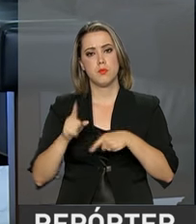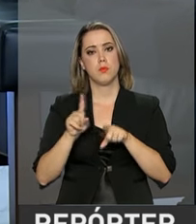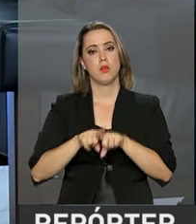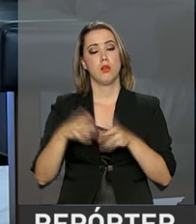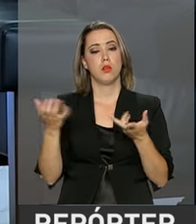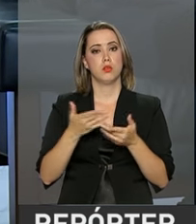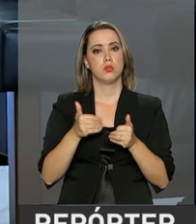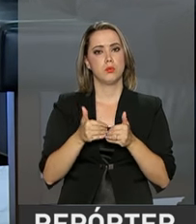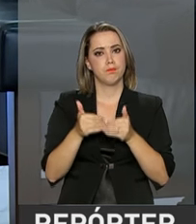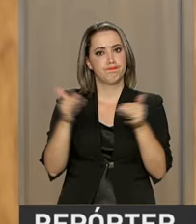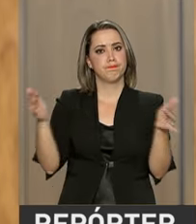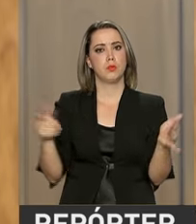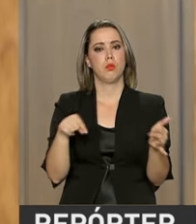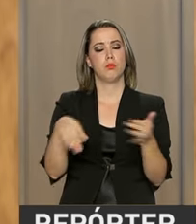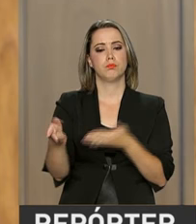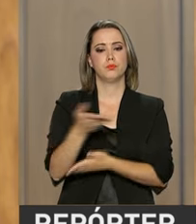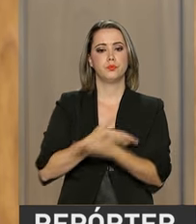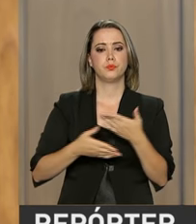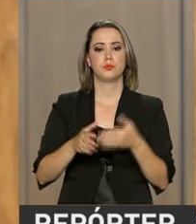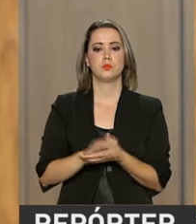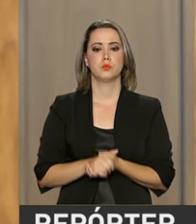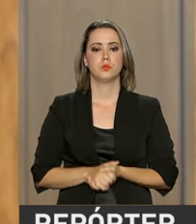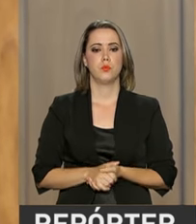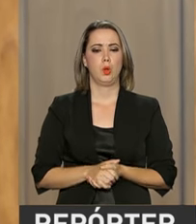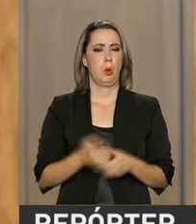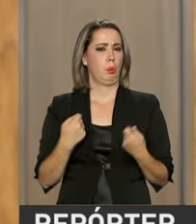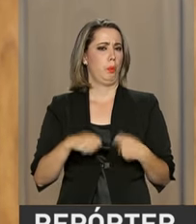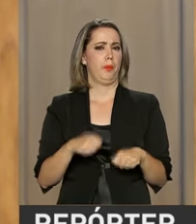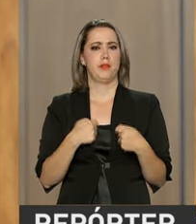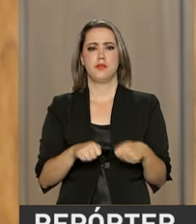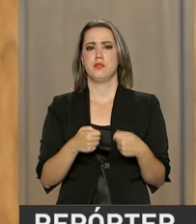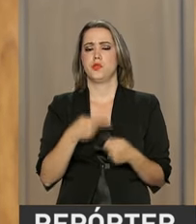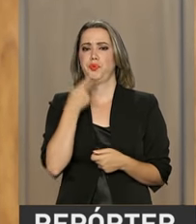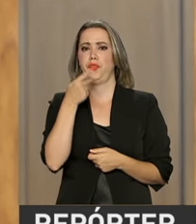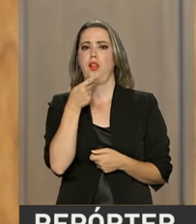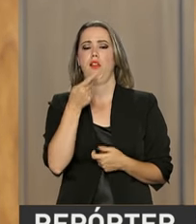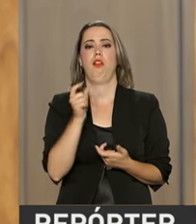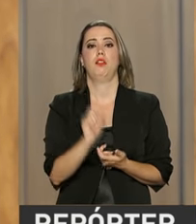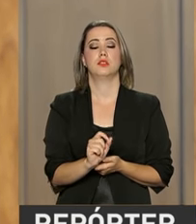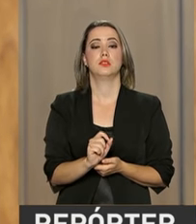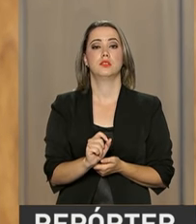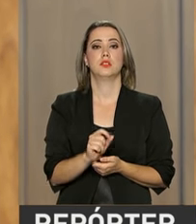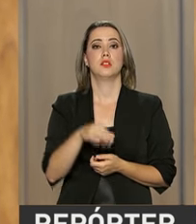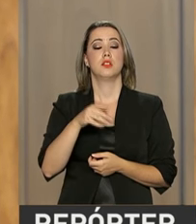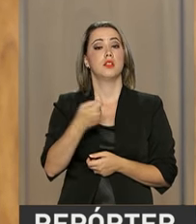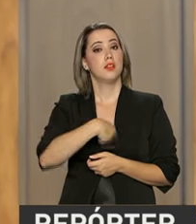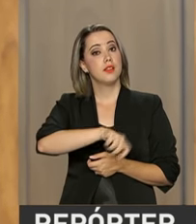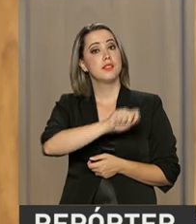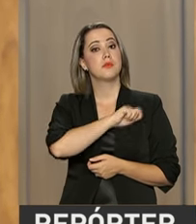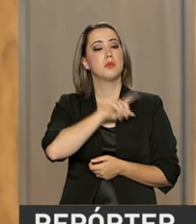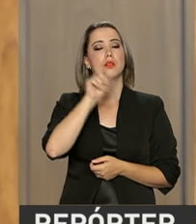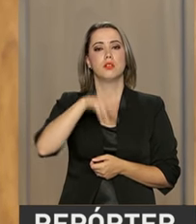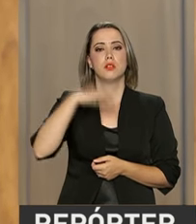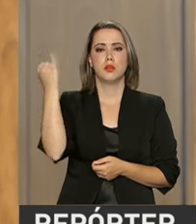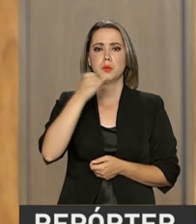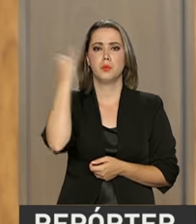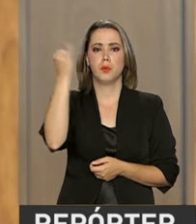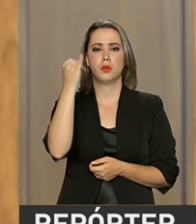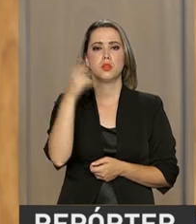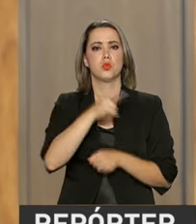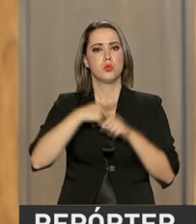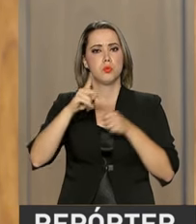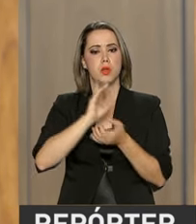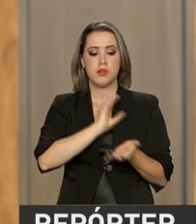essas relações não preciso dizer que a espanha é importantíssimo investidor do